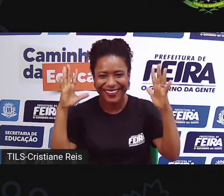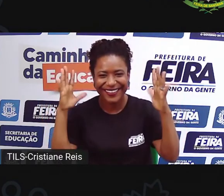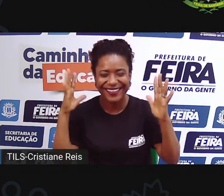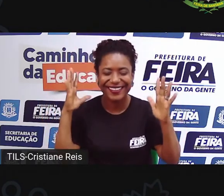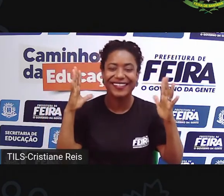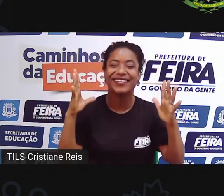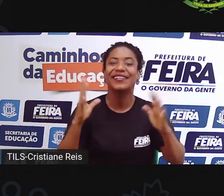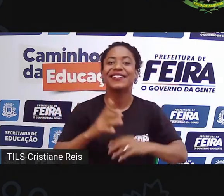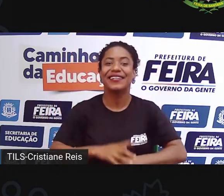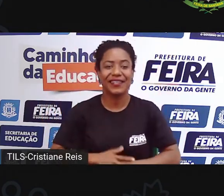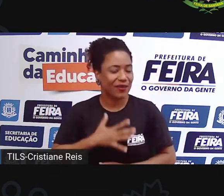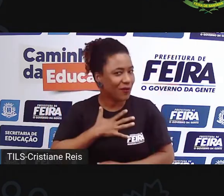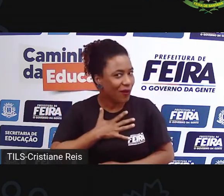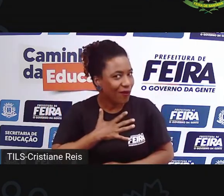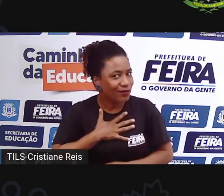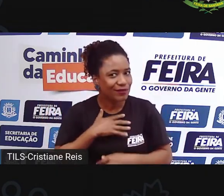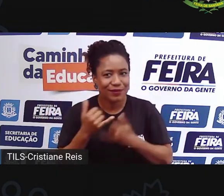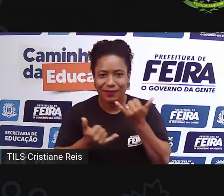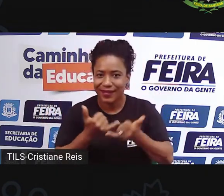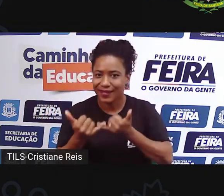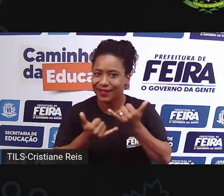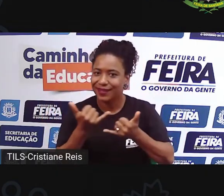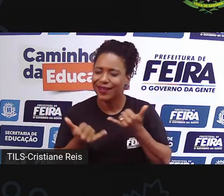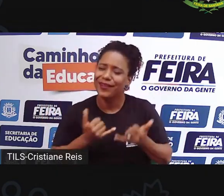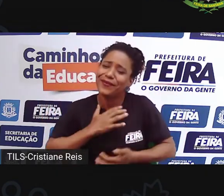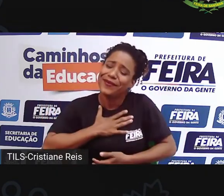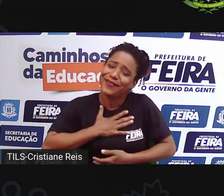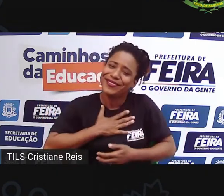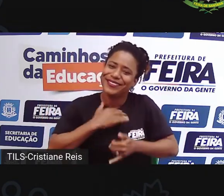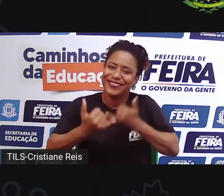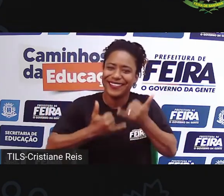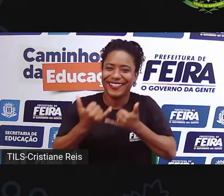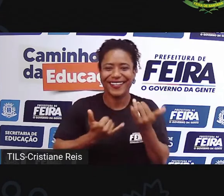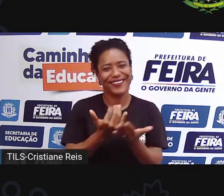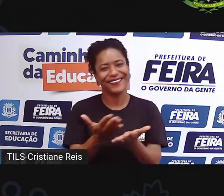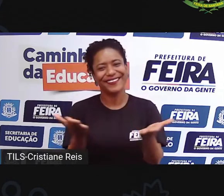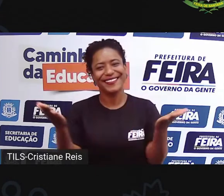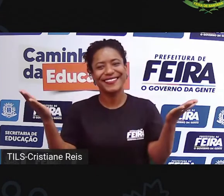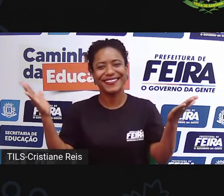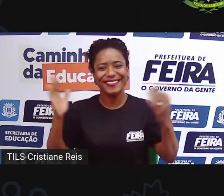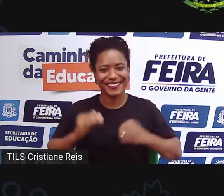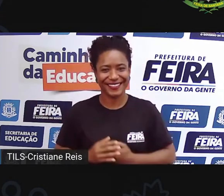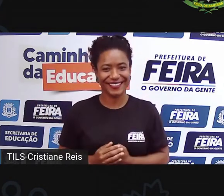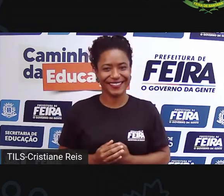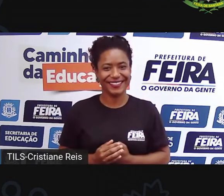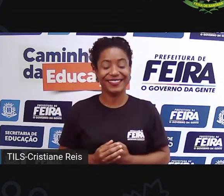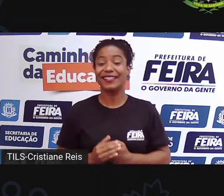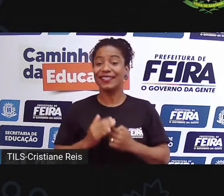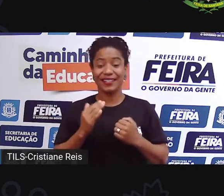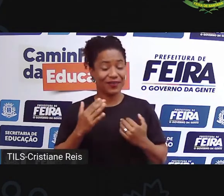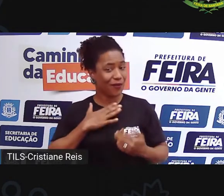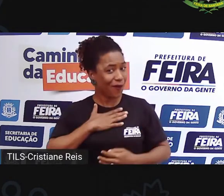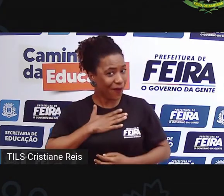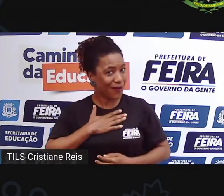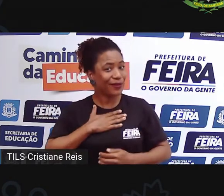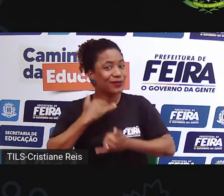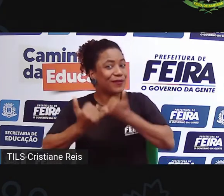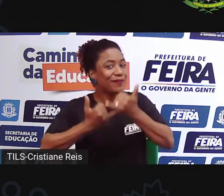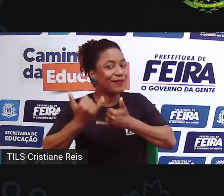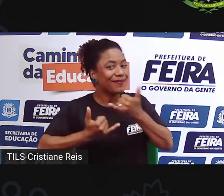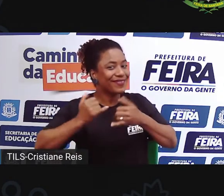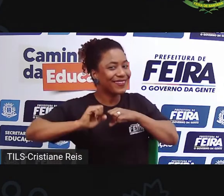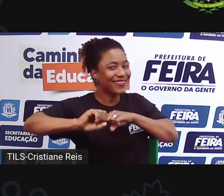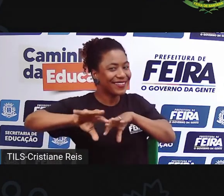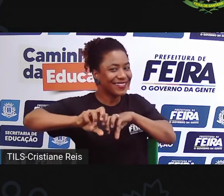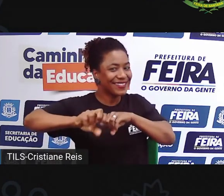a mão! Eu adoro brincar. Eu adoro brincar com vocês. E sabe o que eu mais gosto? De ensinar brincadeiras novas